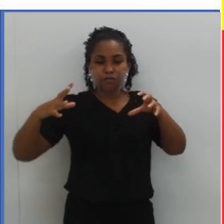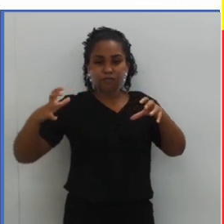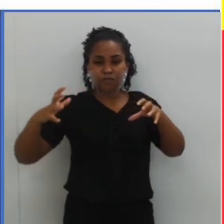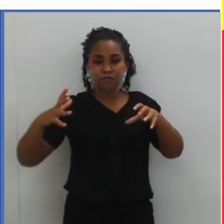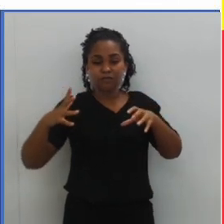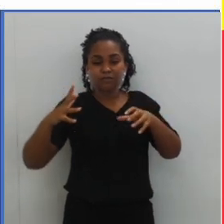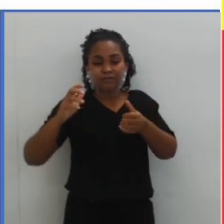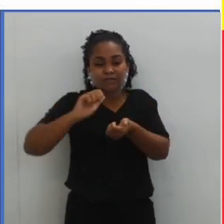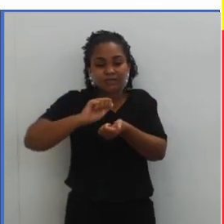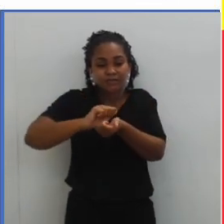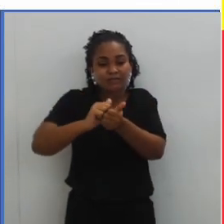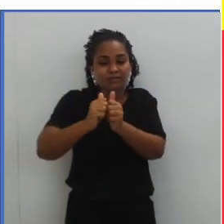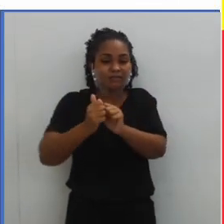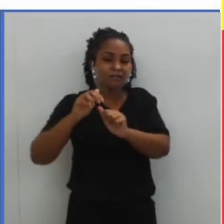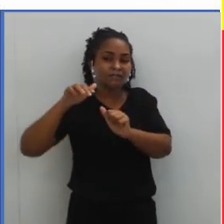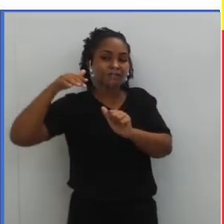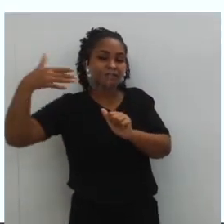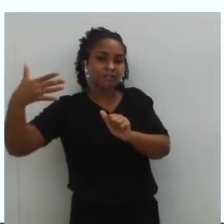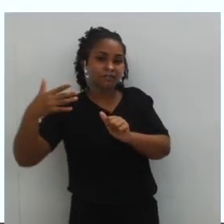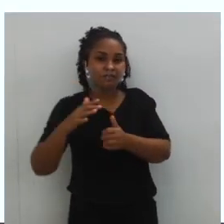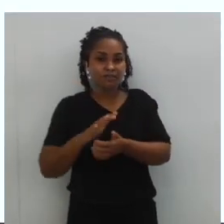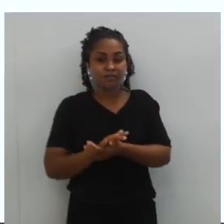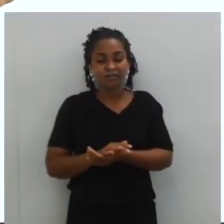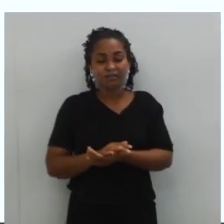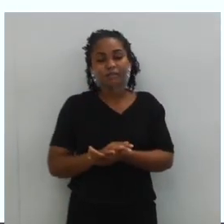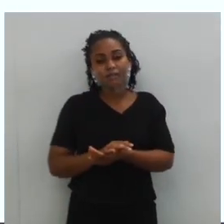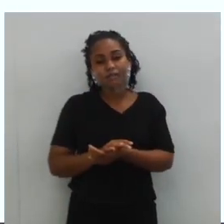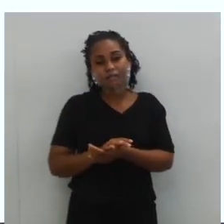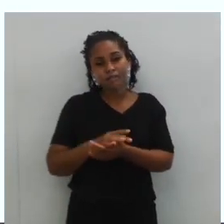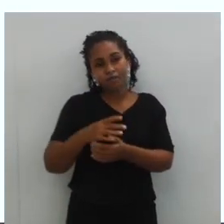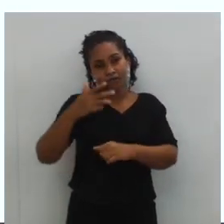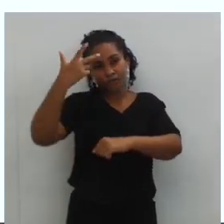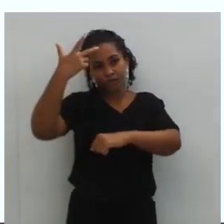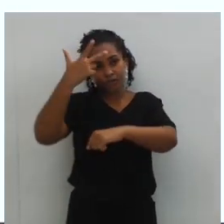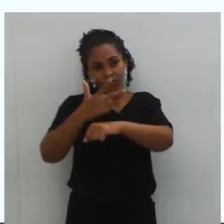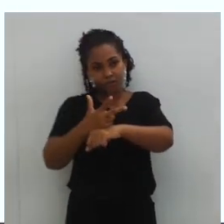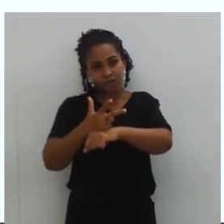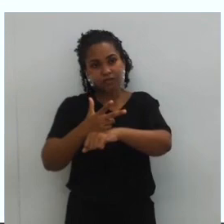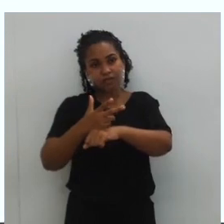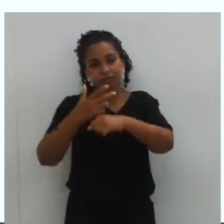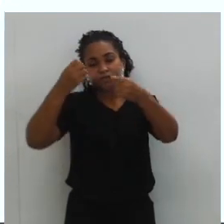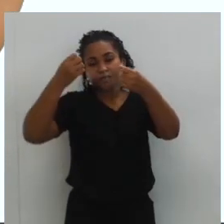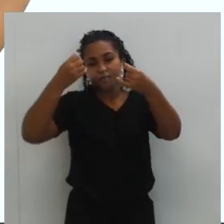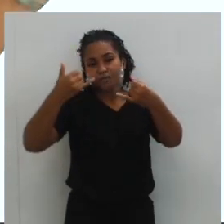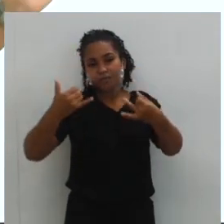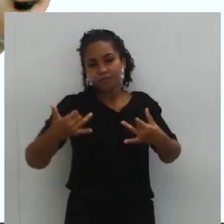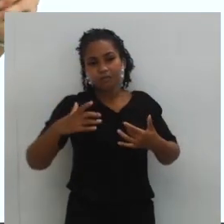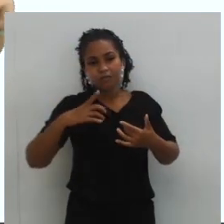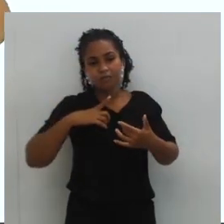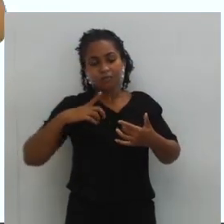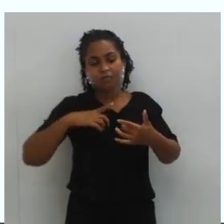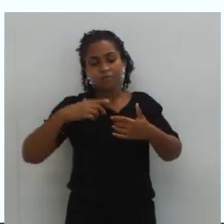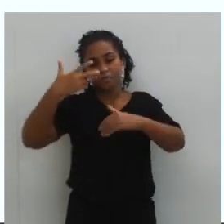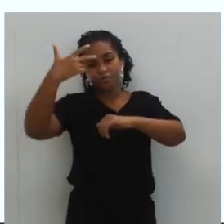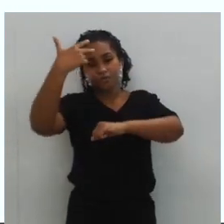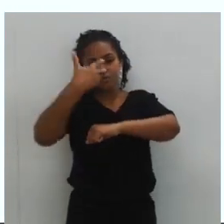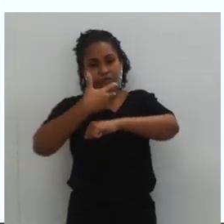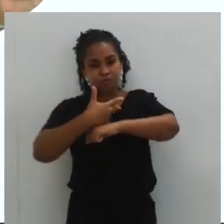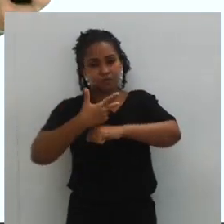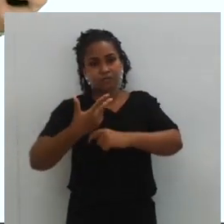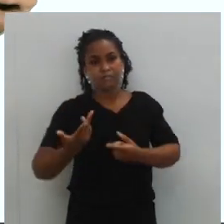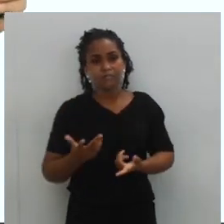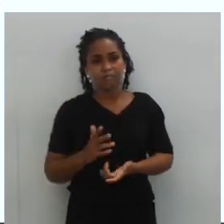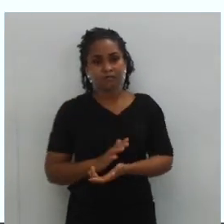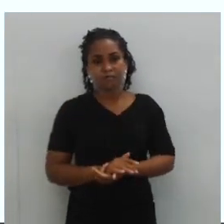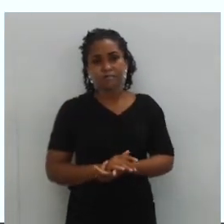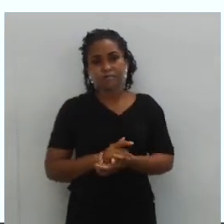os sons externos, os sons da rua, porque quando você está gravando, como eu falei, quando vocês estão gravando uma cena,